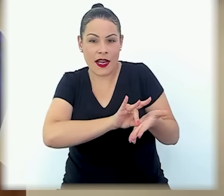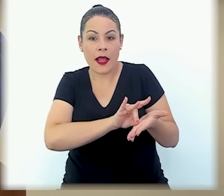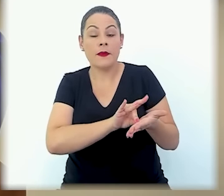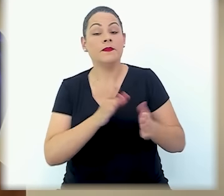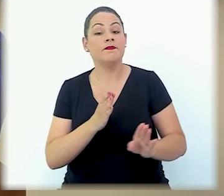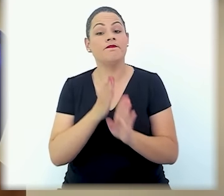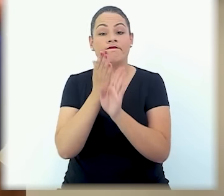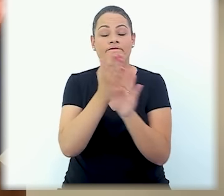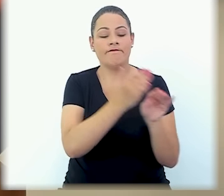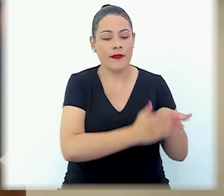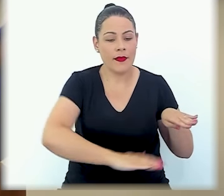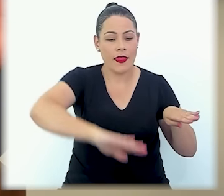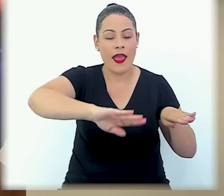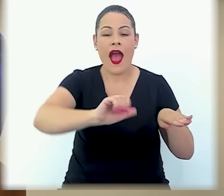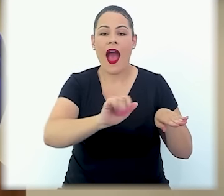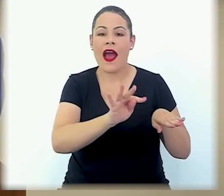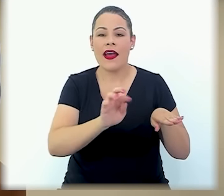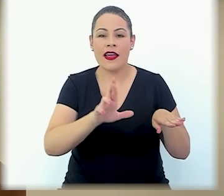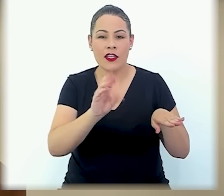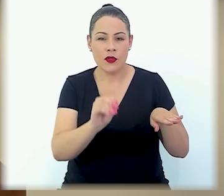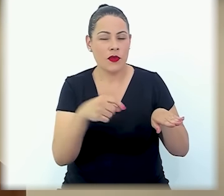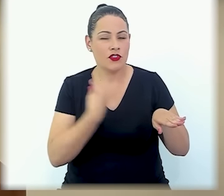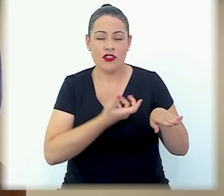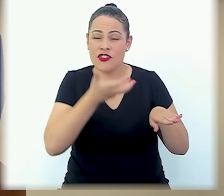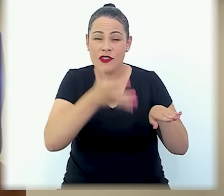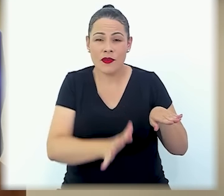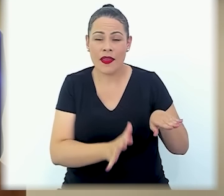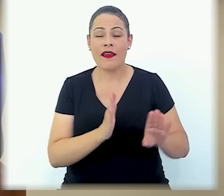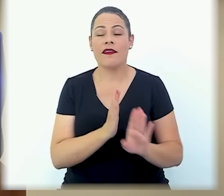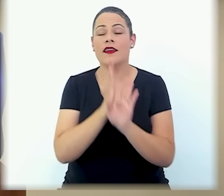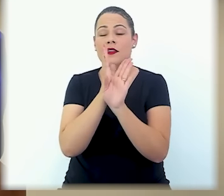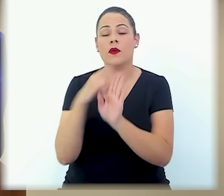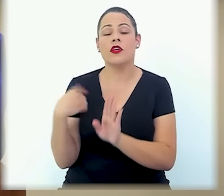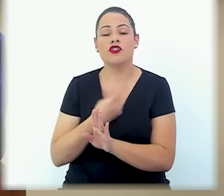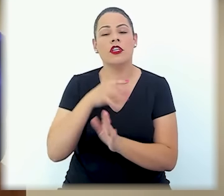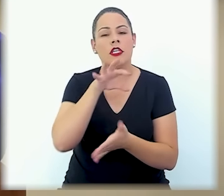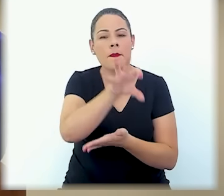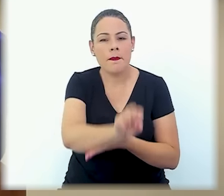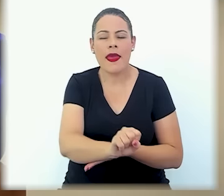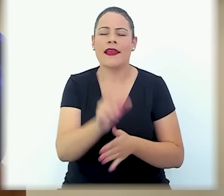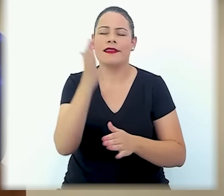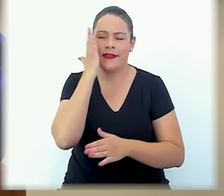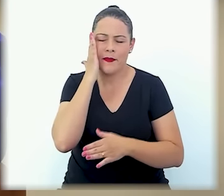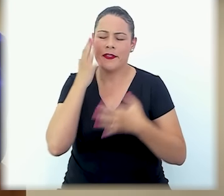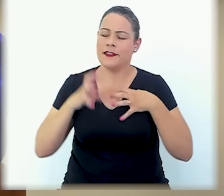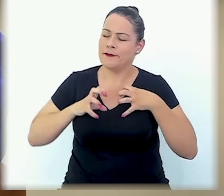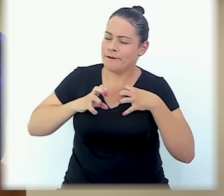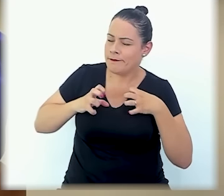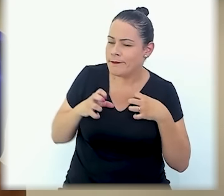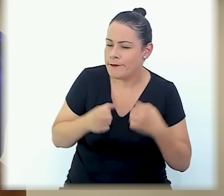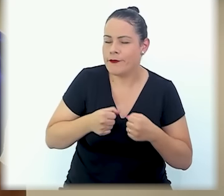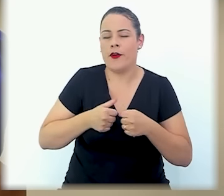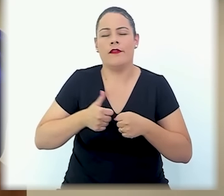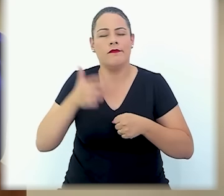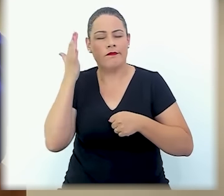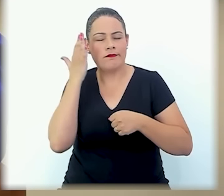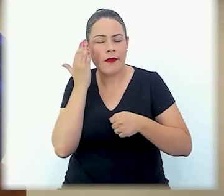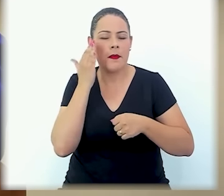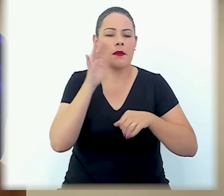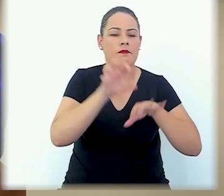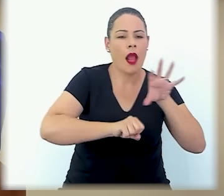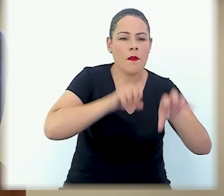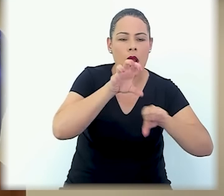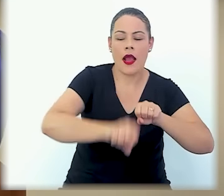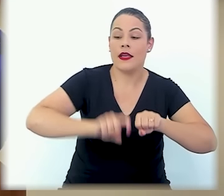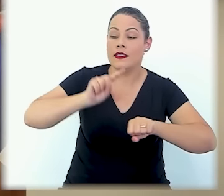Então a gente, ou para o aterro sanitário, ou para um lixão. Então a gente coleta esse material com muito, né, com muito esforço, né? Faz uma separação, que é um